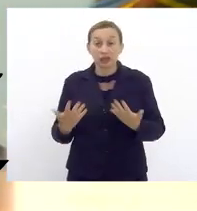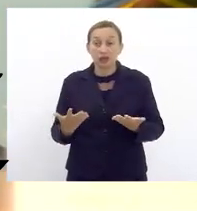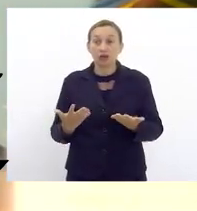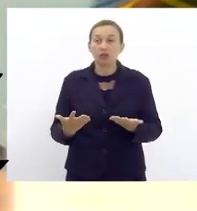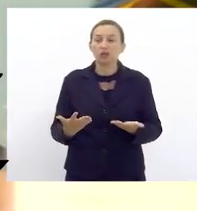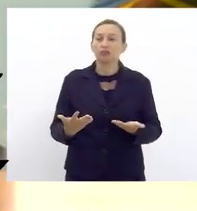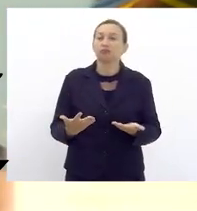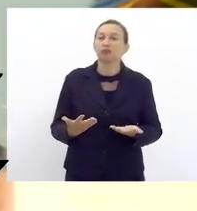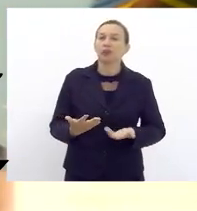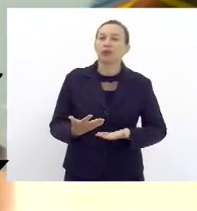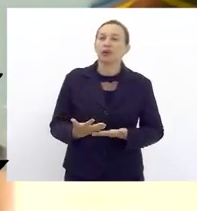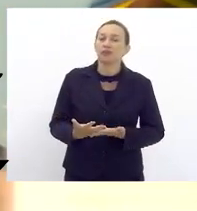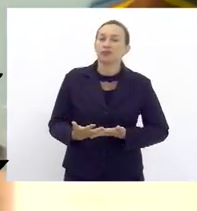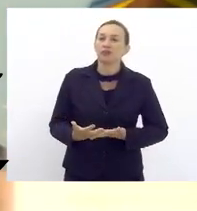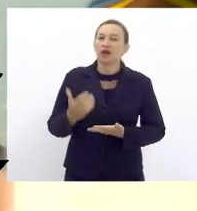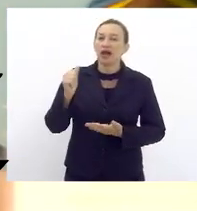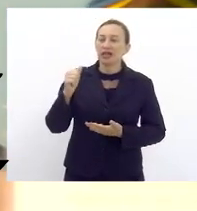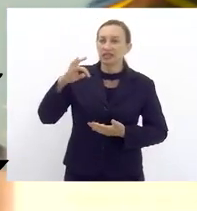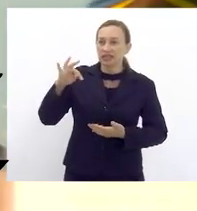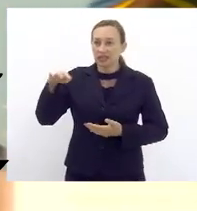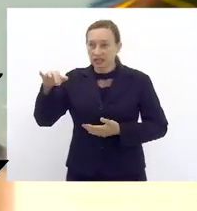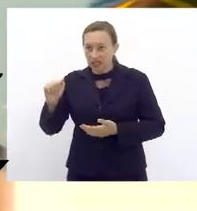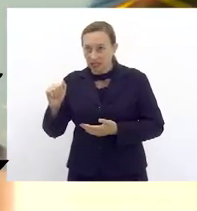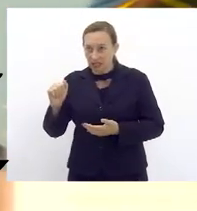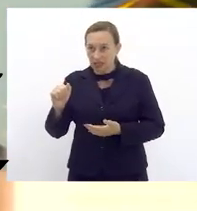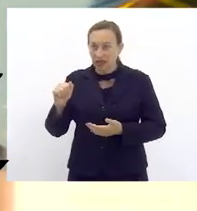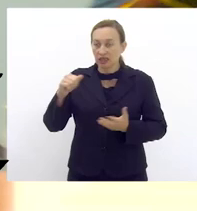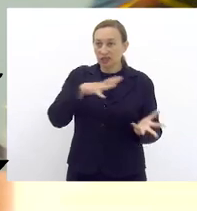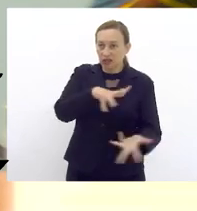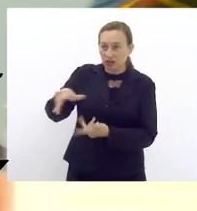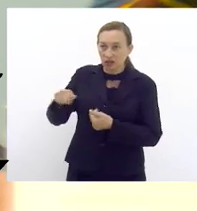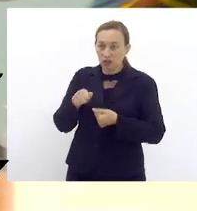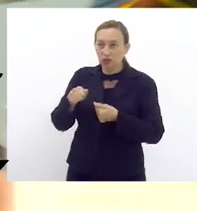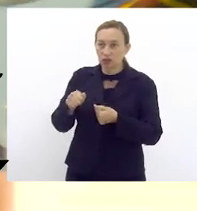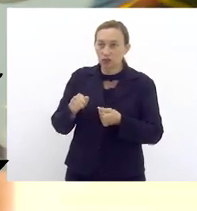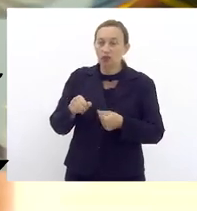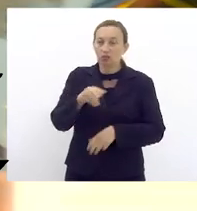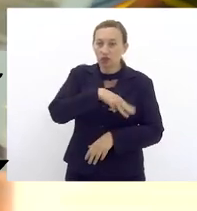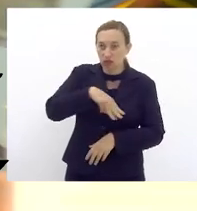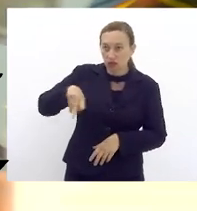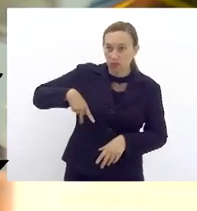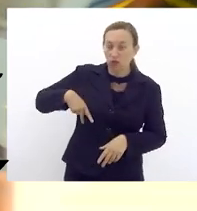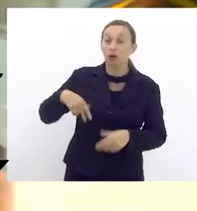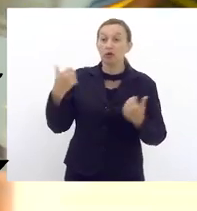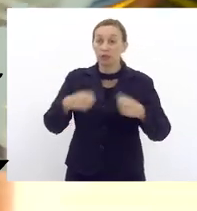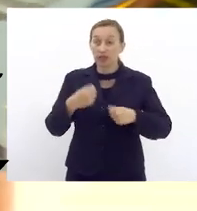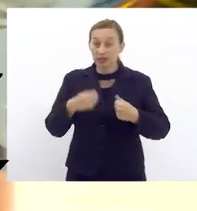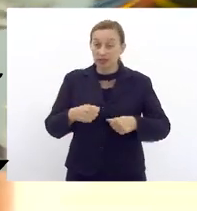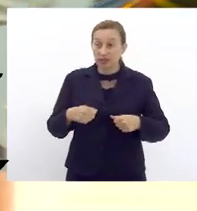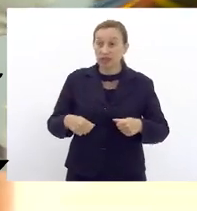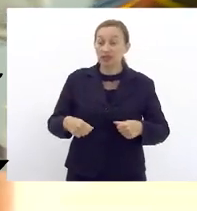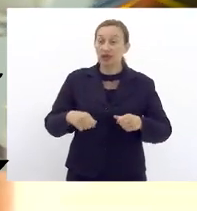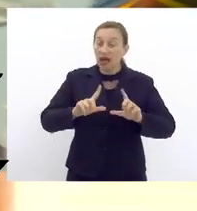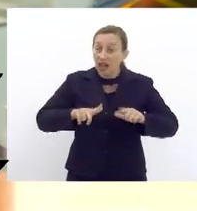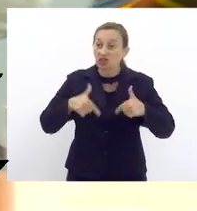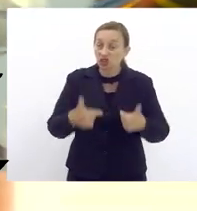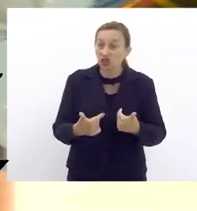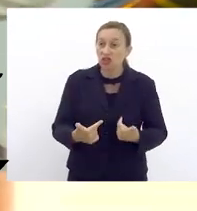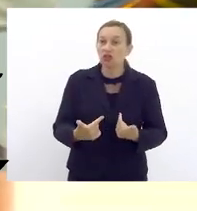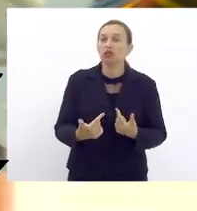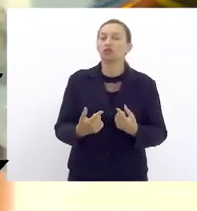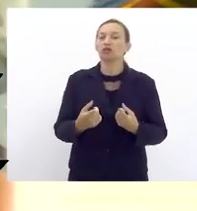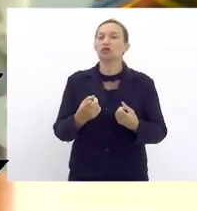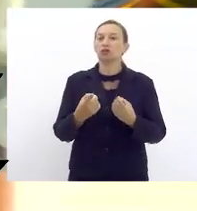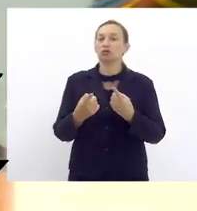Anistia a Anistia Internacional acabou de lançar uma campanha que é o ministério público precisa ser público então assim eu acho que o debate ele precisa